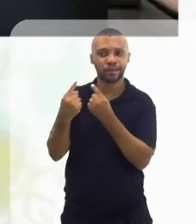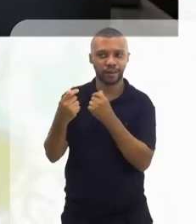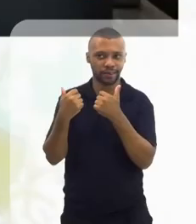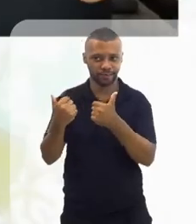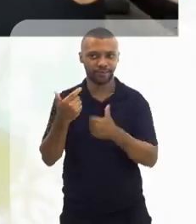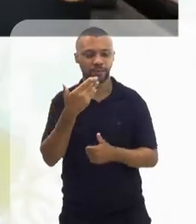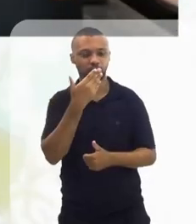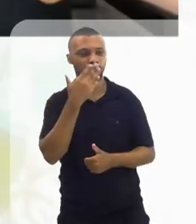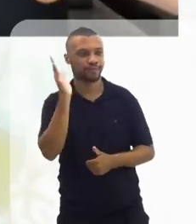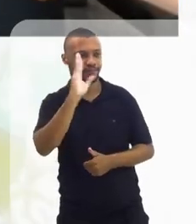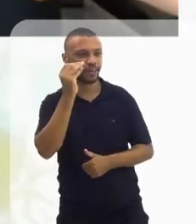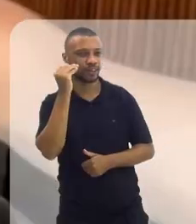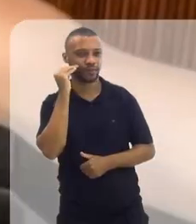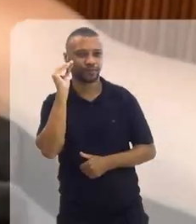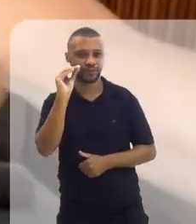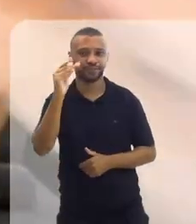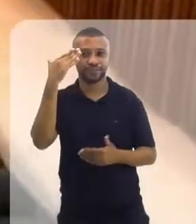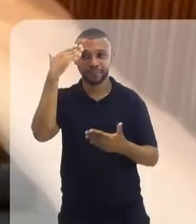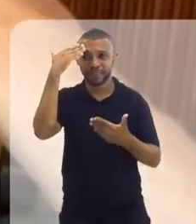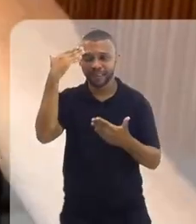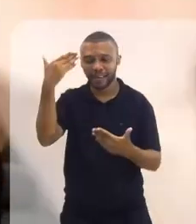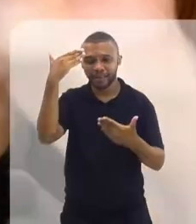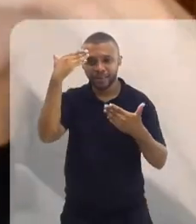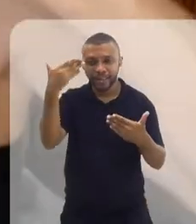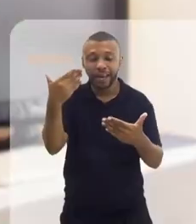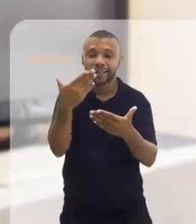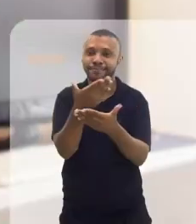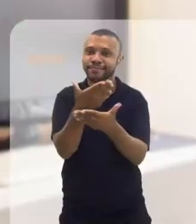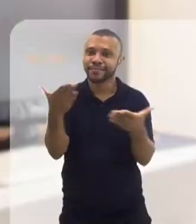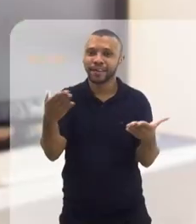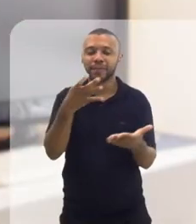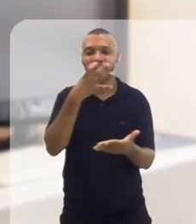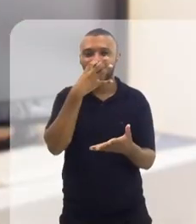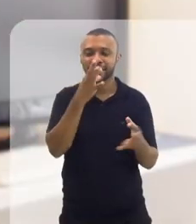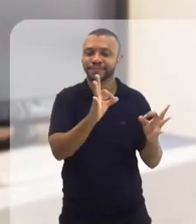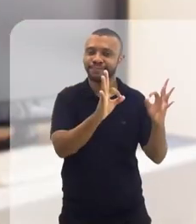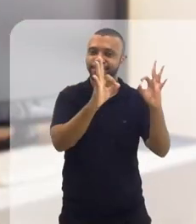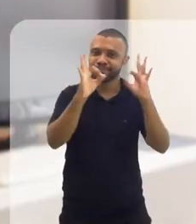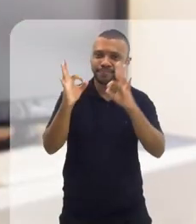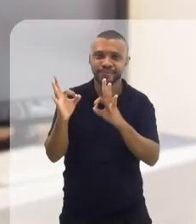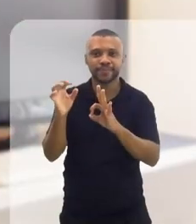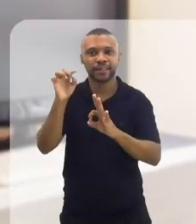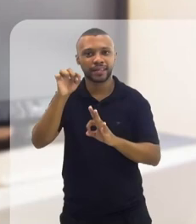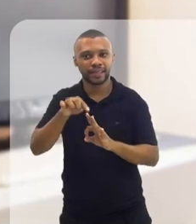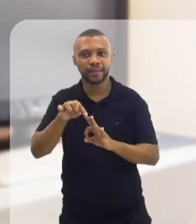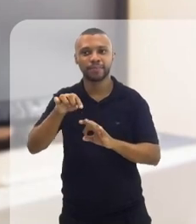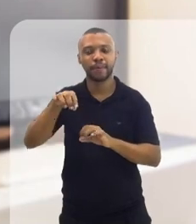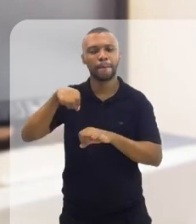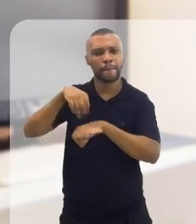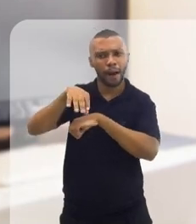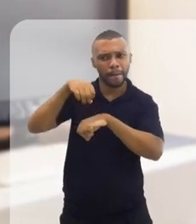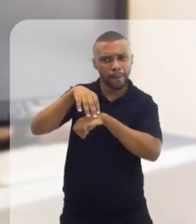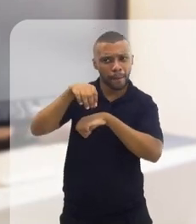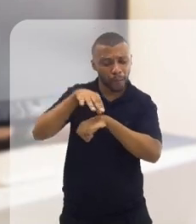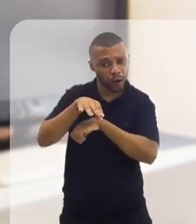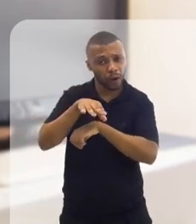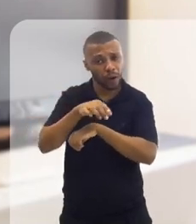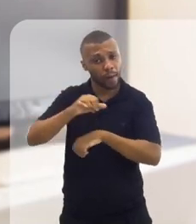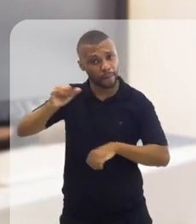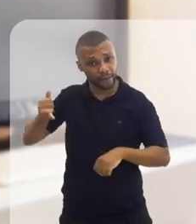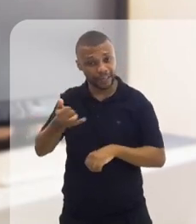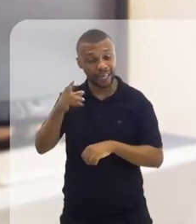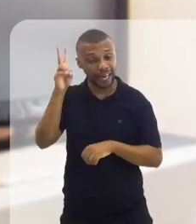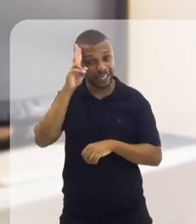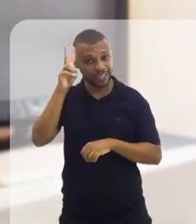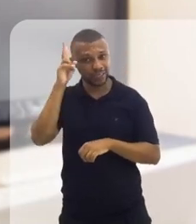volto para a gente conversar. Tá bom, um beijo. Gente, obrigada pela participação de vocês aqui, por compartilhar,